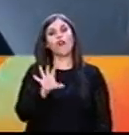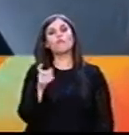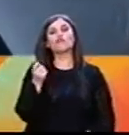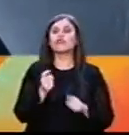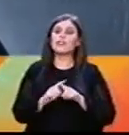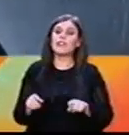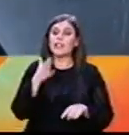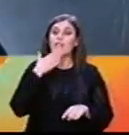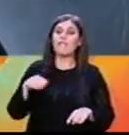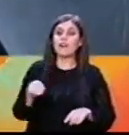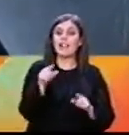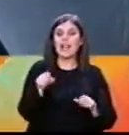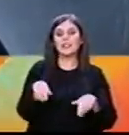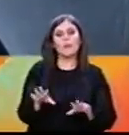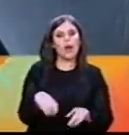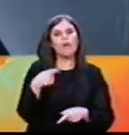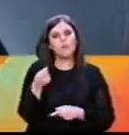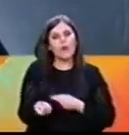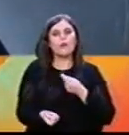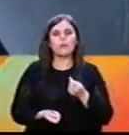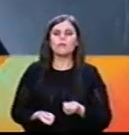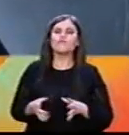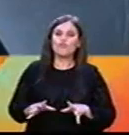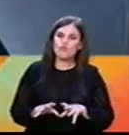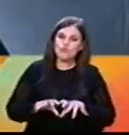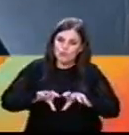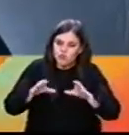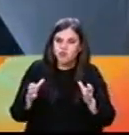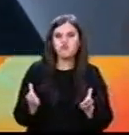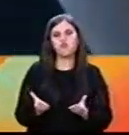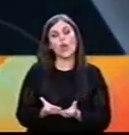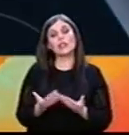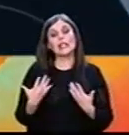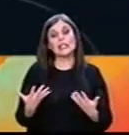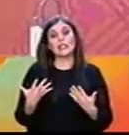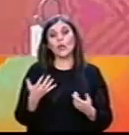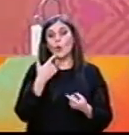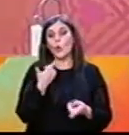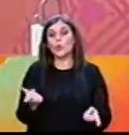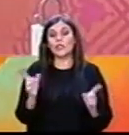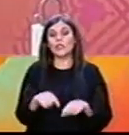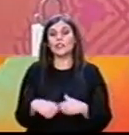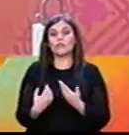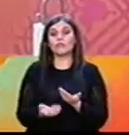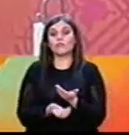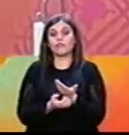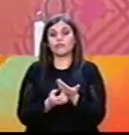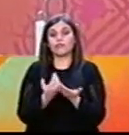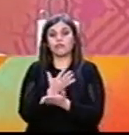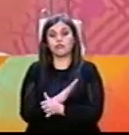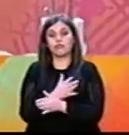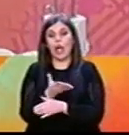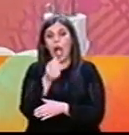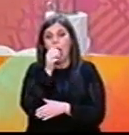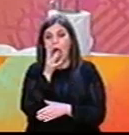Mas começamos a conseguir juntá-la. O que vou fazer agora é levar de novo a massa ao lume. Ui. Não pões aí mais água,